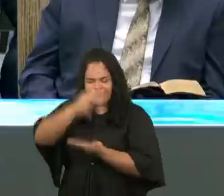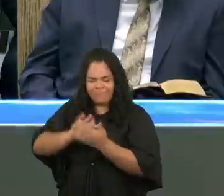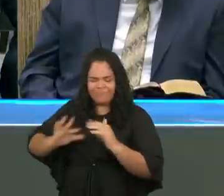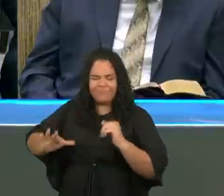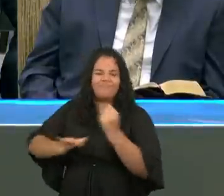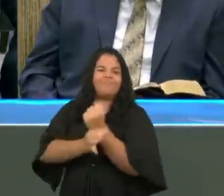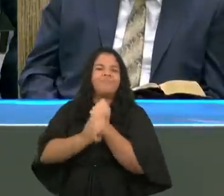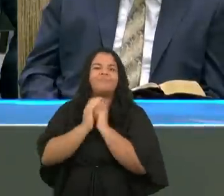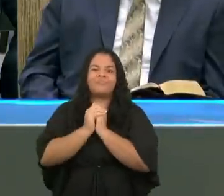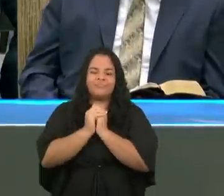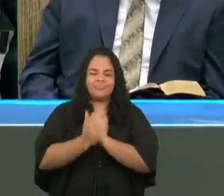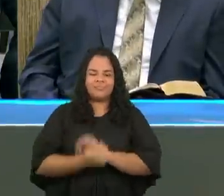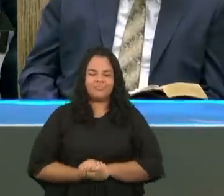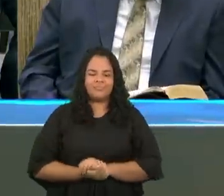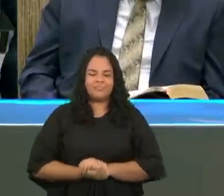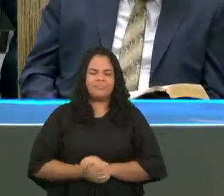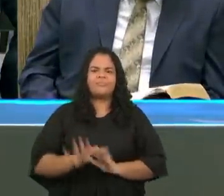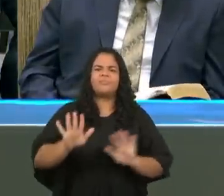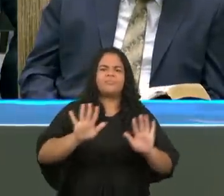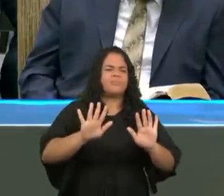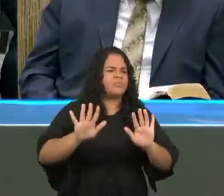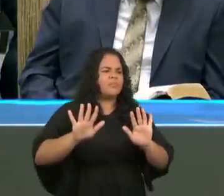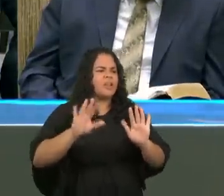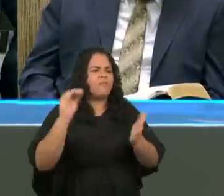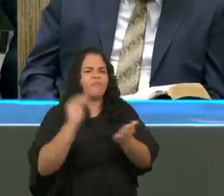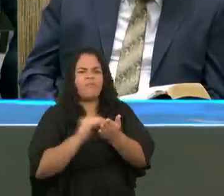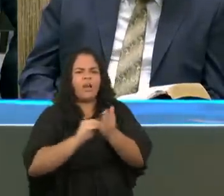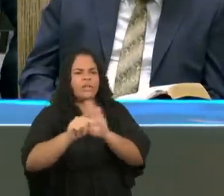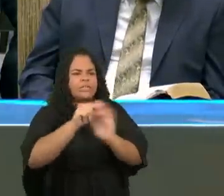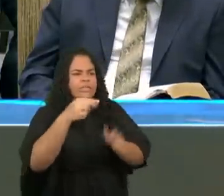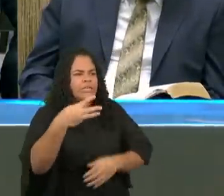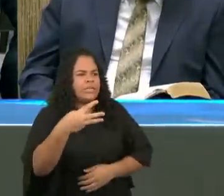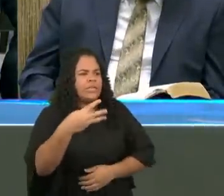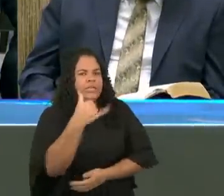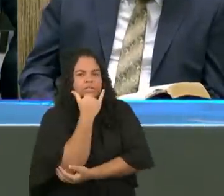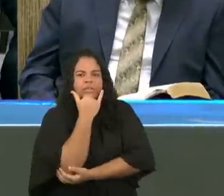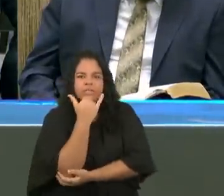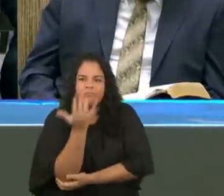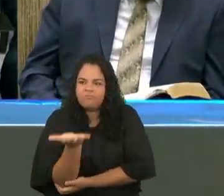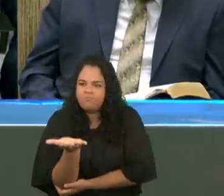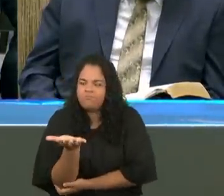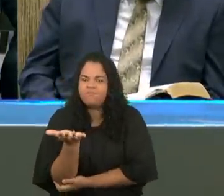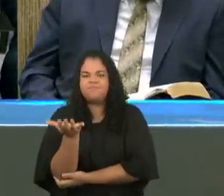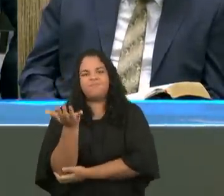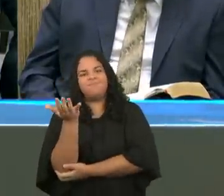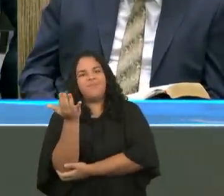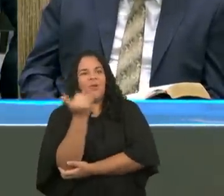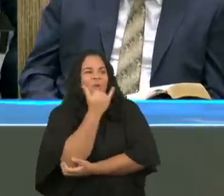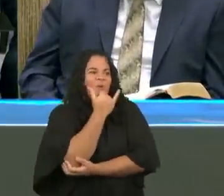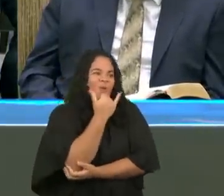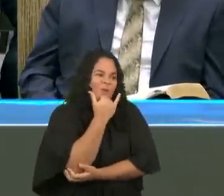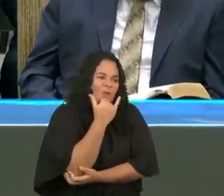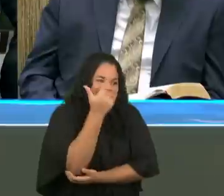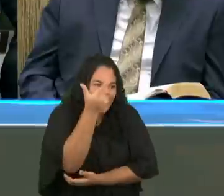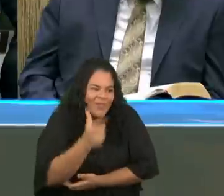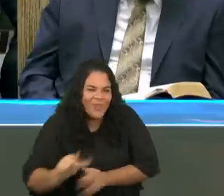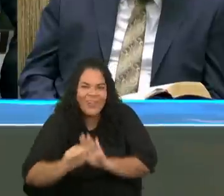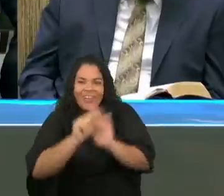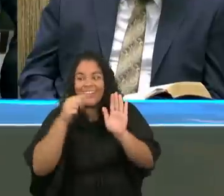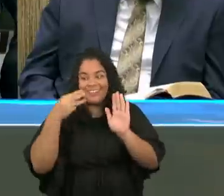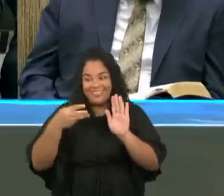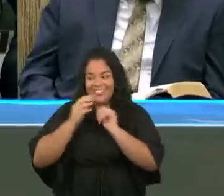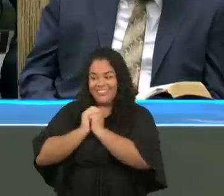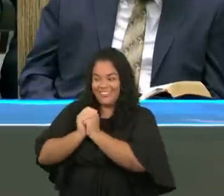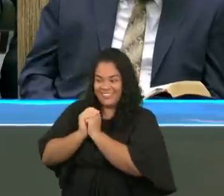Amém. Alguém leu três? Não. Então, em vez do 4, era o 3. Vamos ler o 3? Vocês leem o